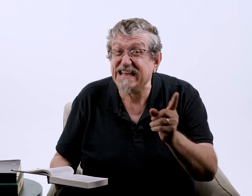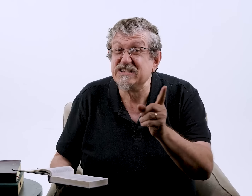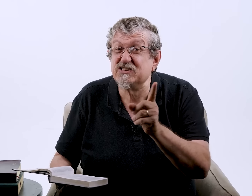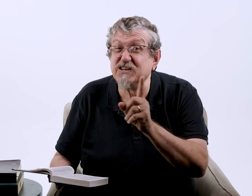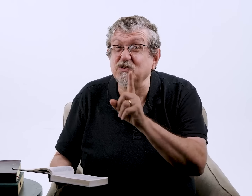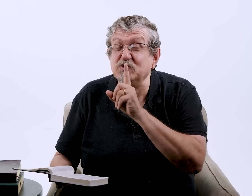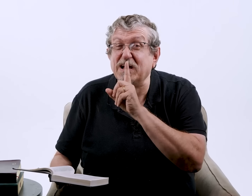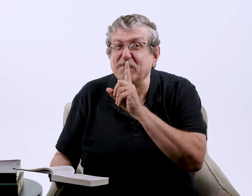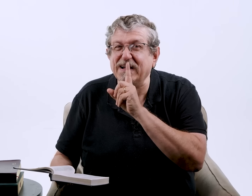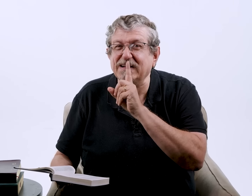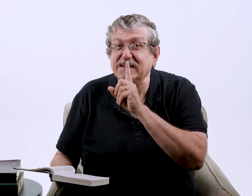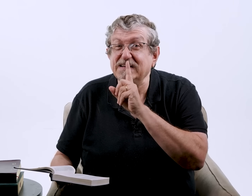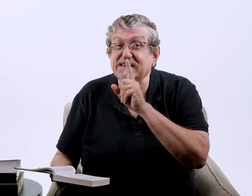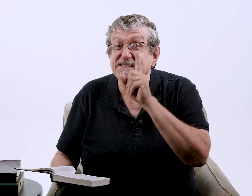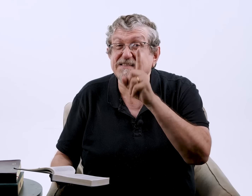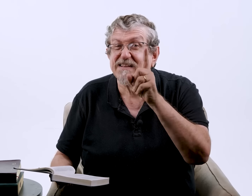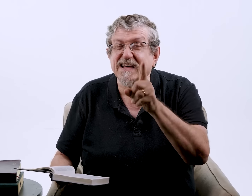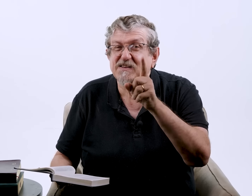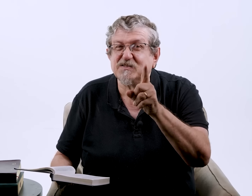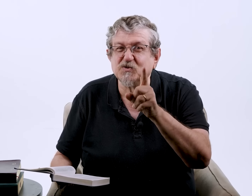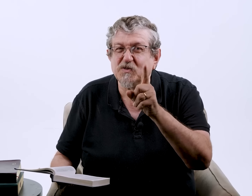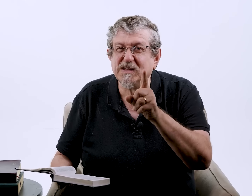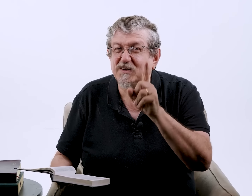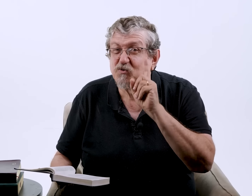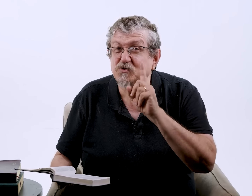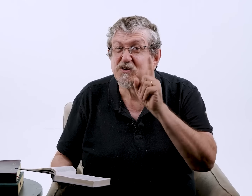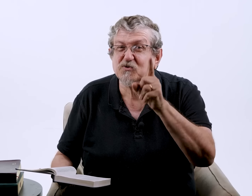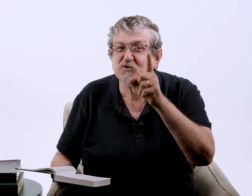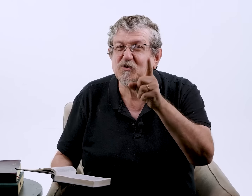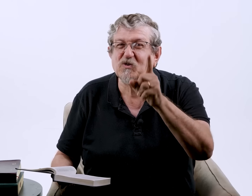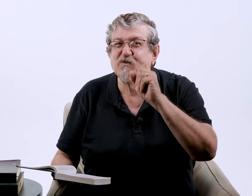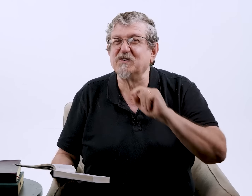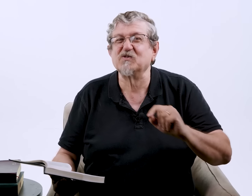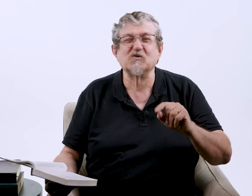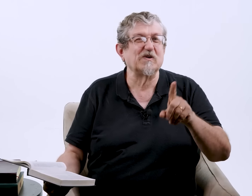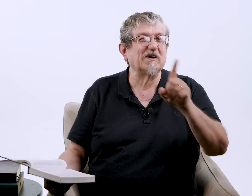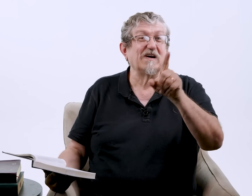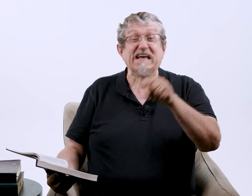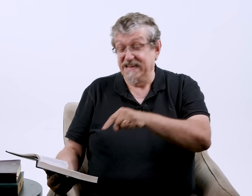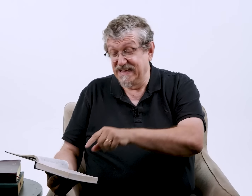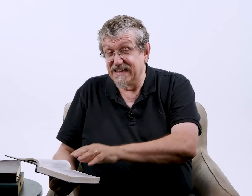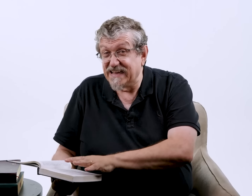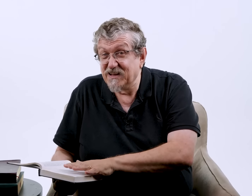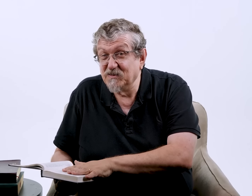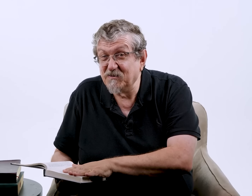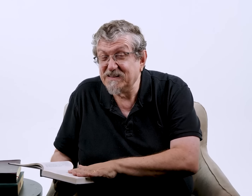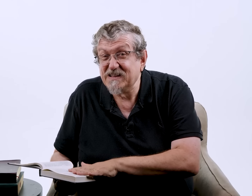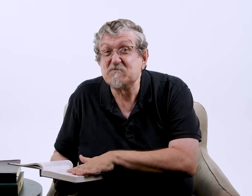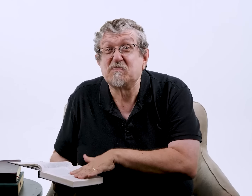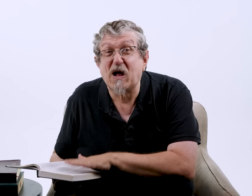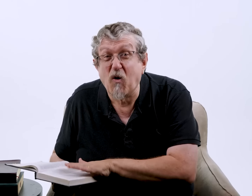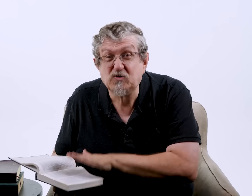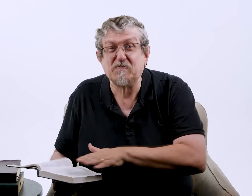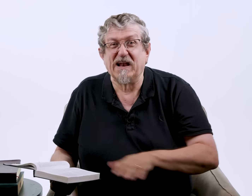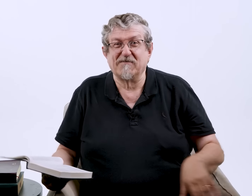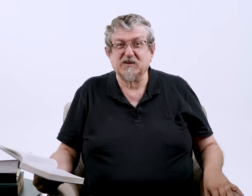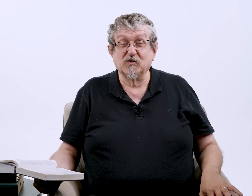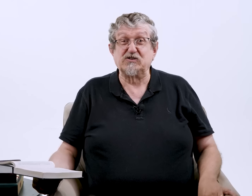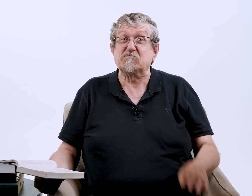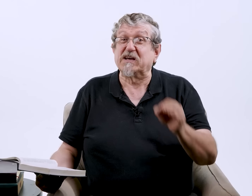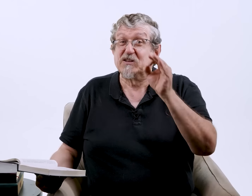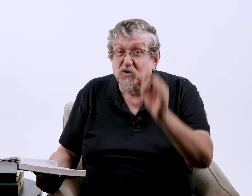pessoa, deixando de amá-la, sem estar em sintonia com Jesus quando conversou com o rico, eu não entendi para onde me